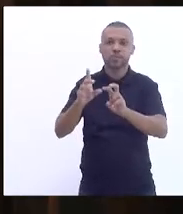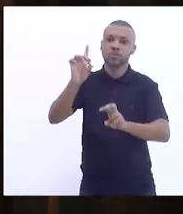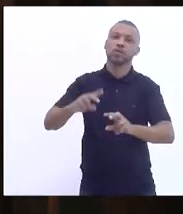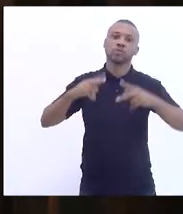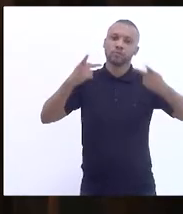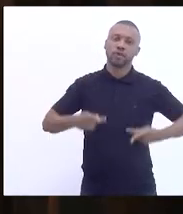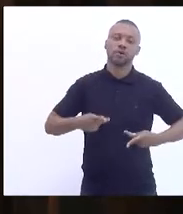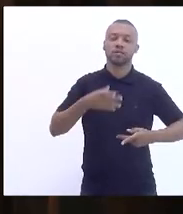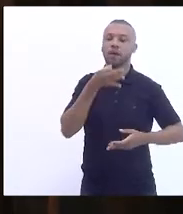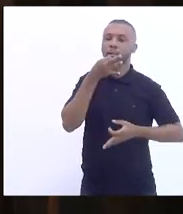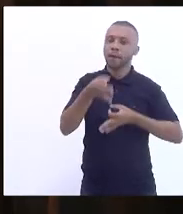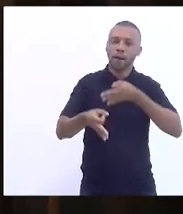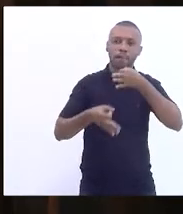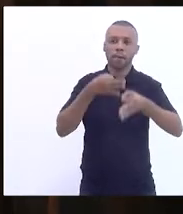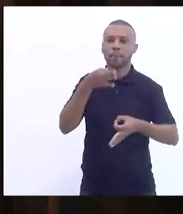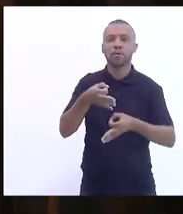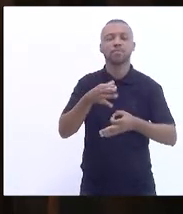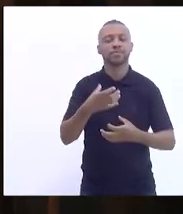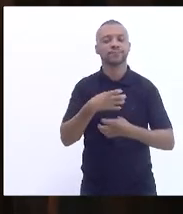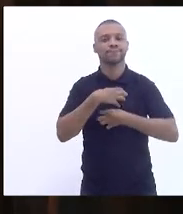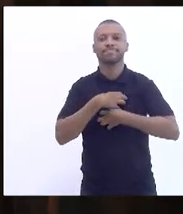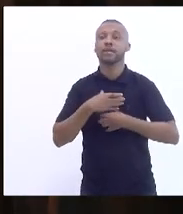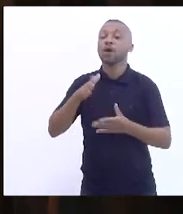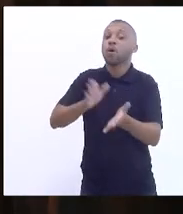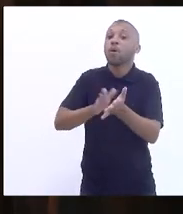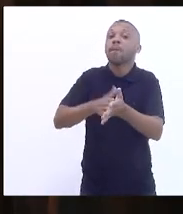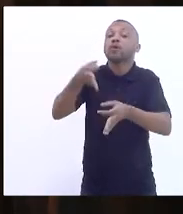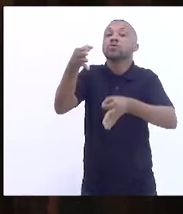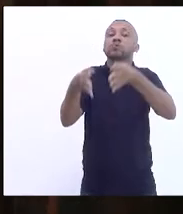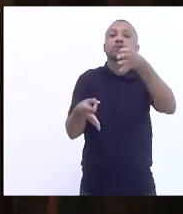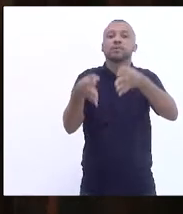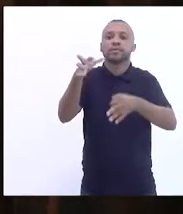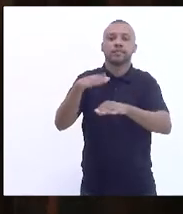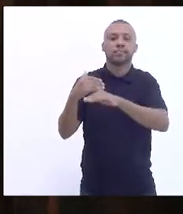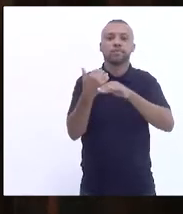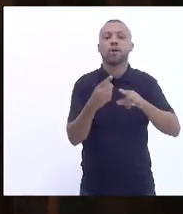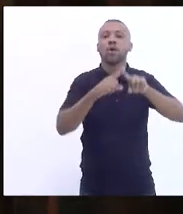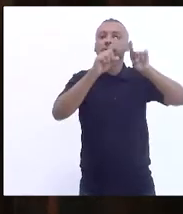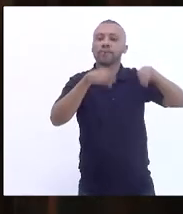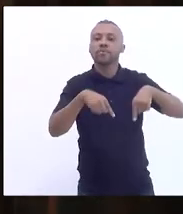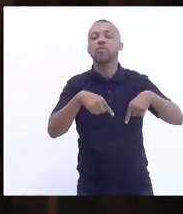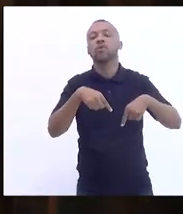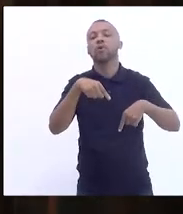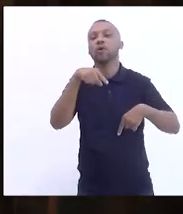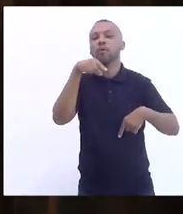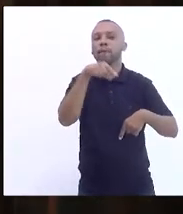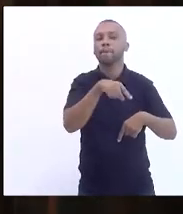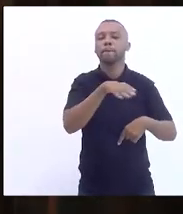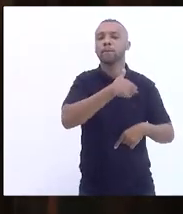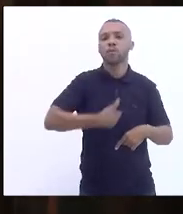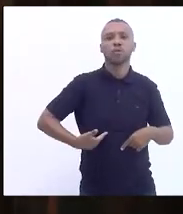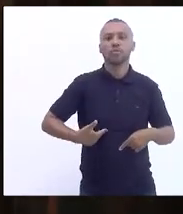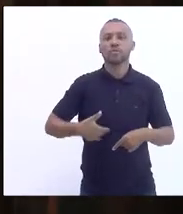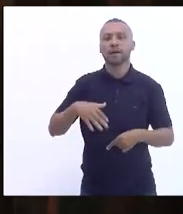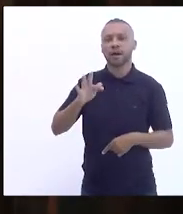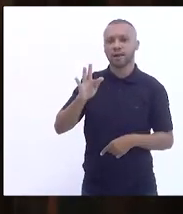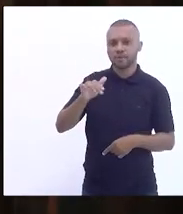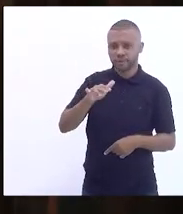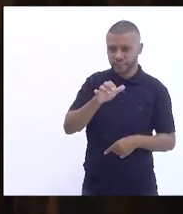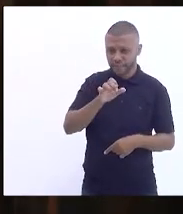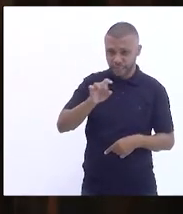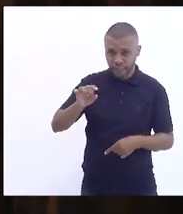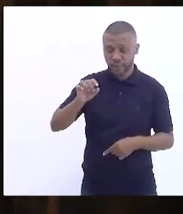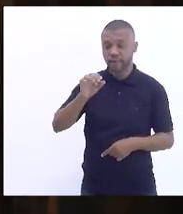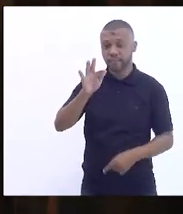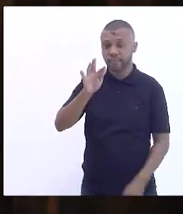dá os nossos sentimentos e cobrar Justiça ao servidor público da FUNAI Bruno né que é um